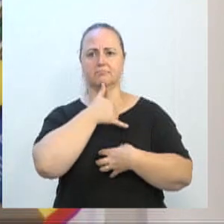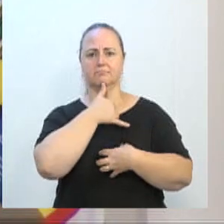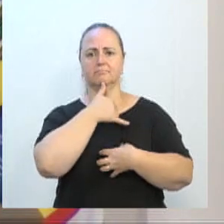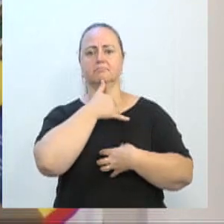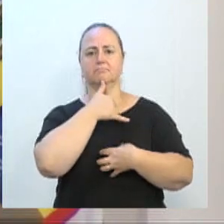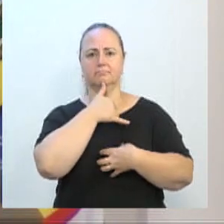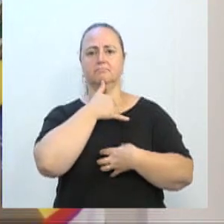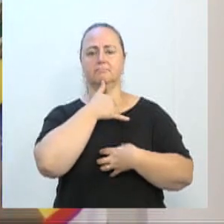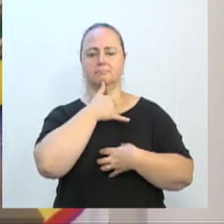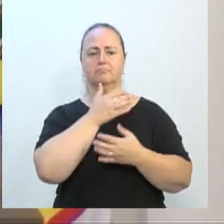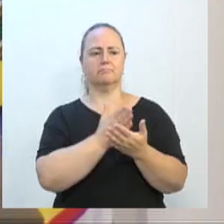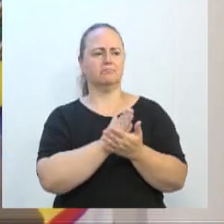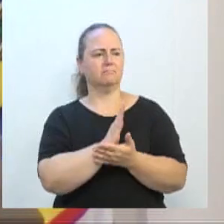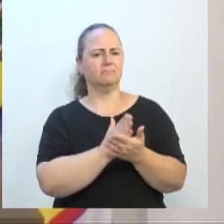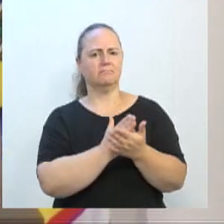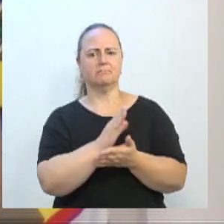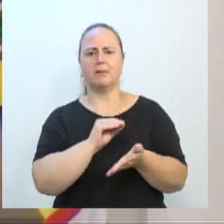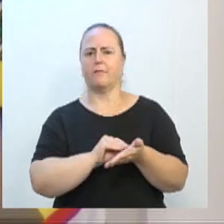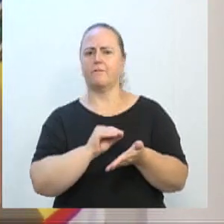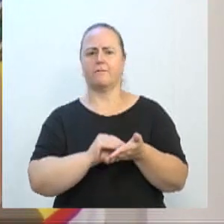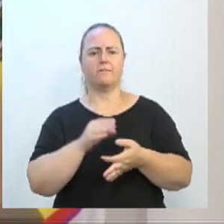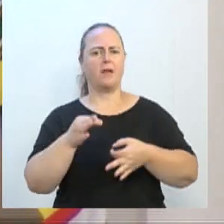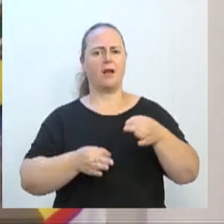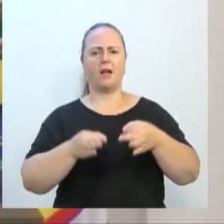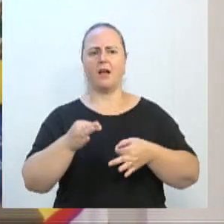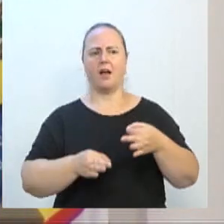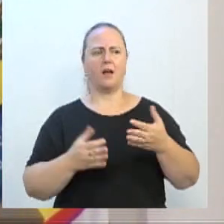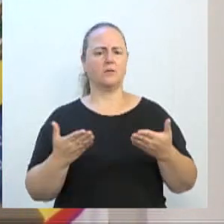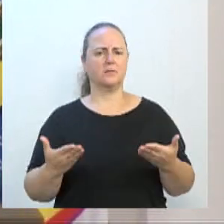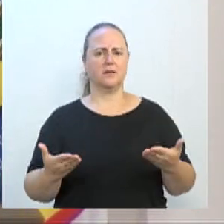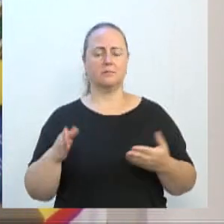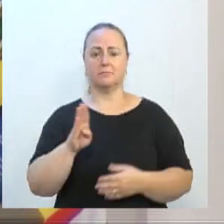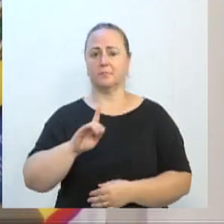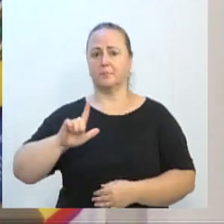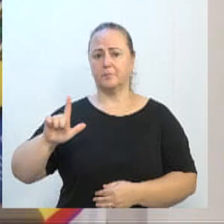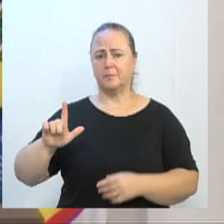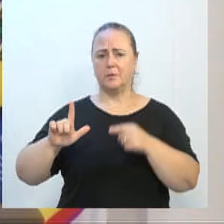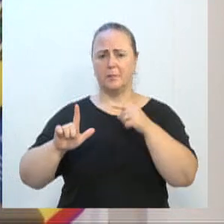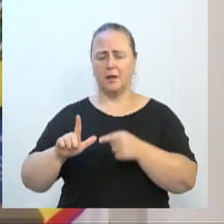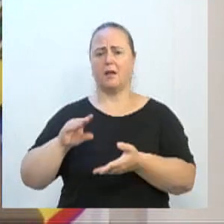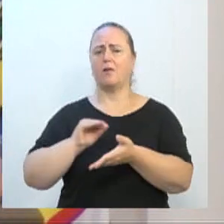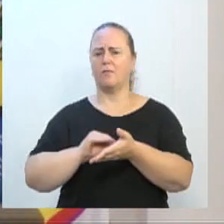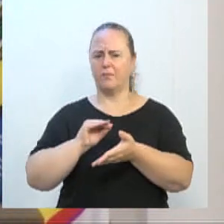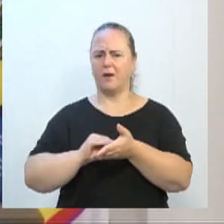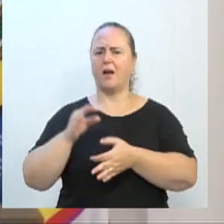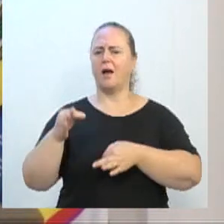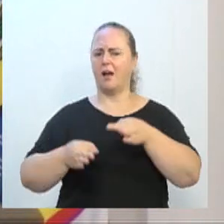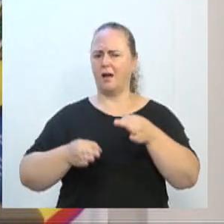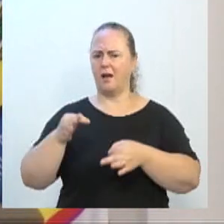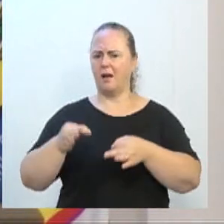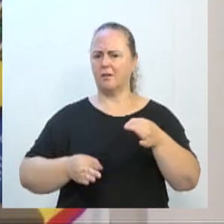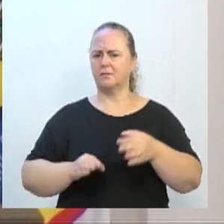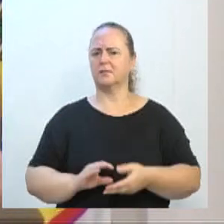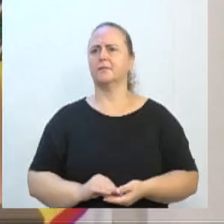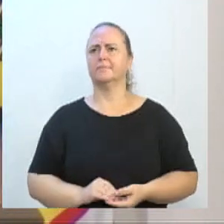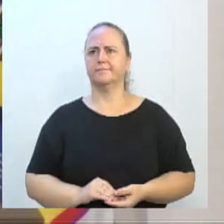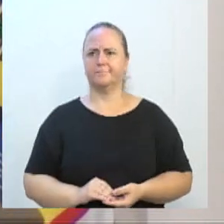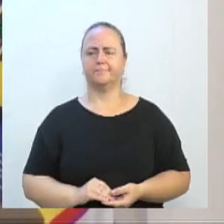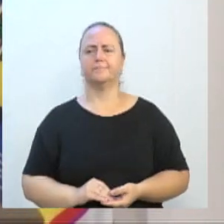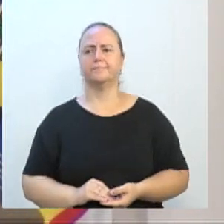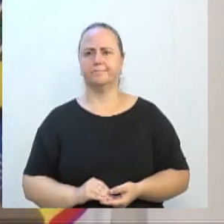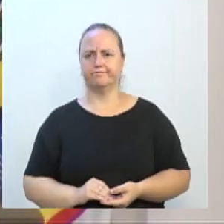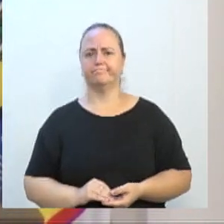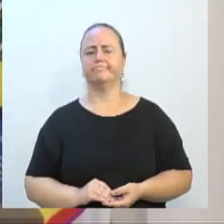me conformo com injustiças, vereador Maurício. E eu acho que Blumenau comete uma injustiça. Blumenau comete uma injustiça